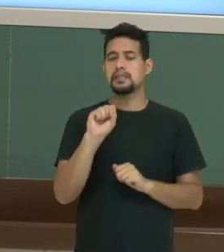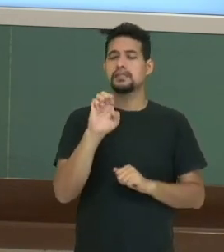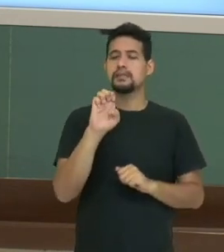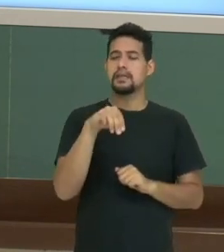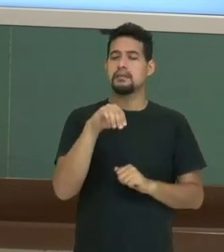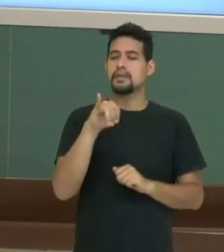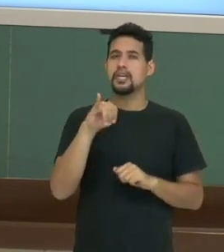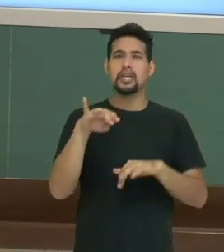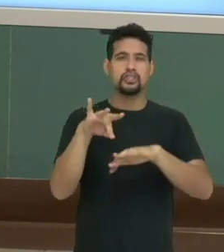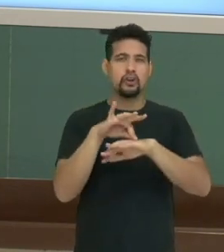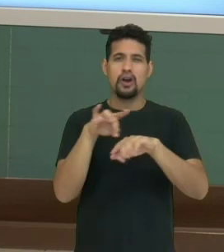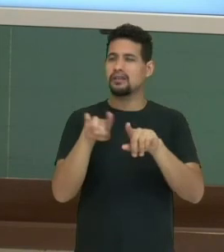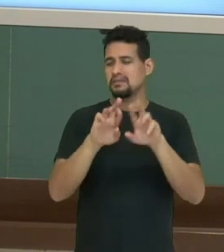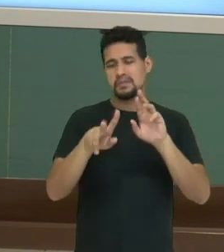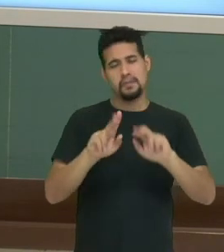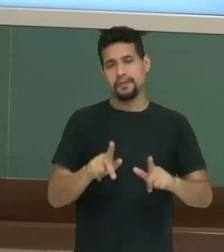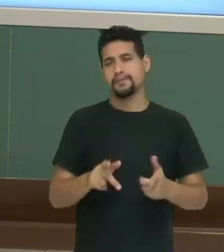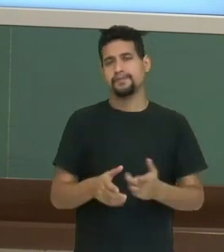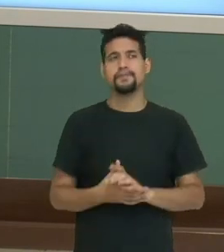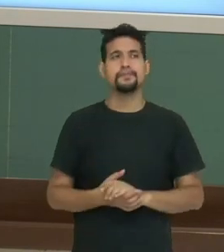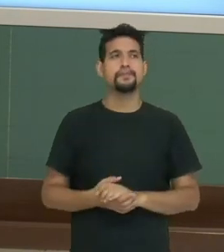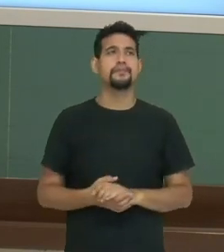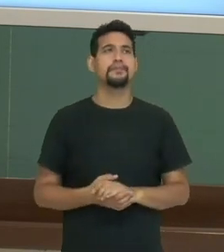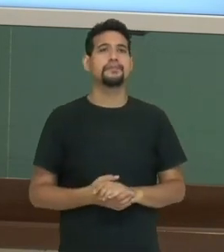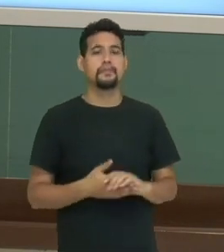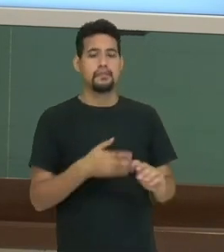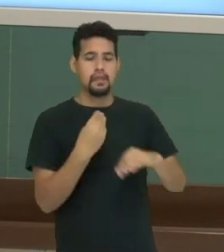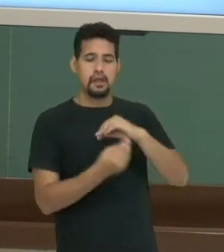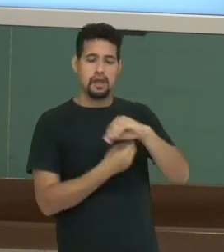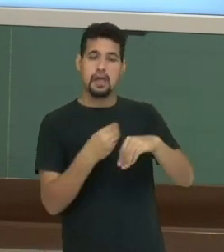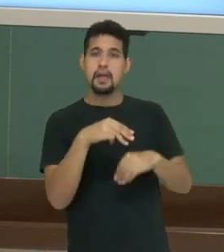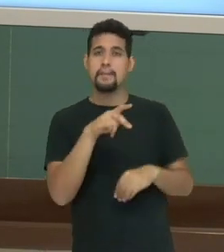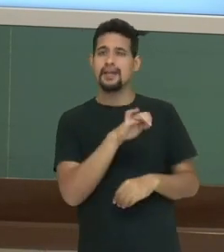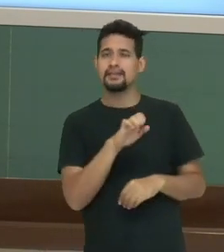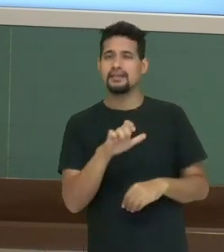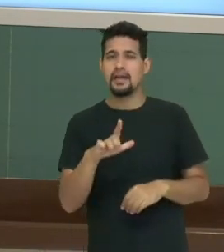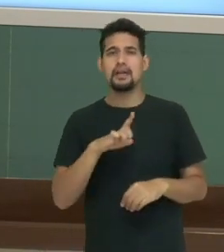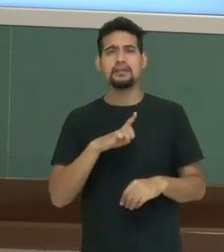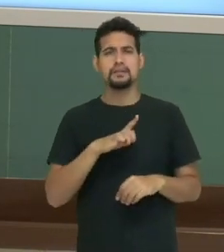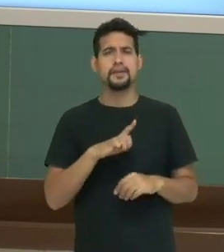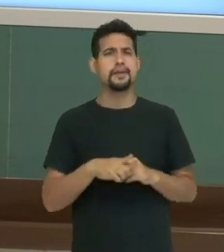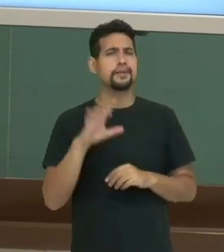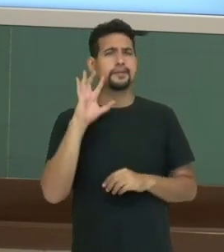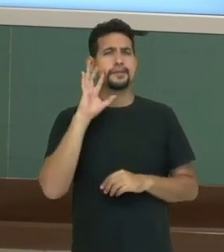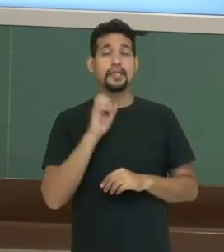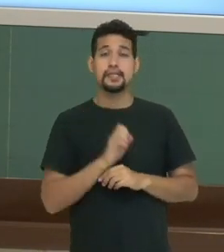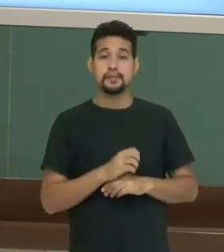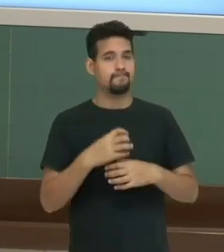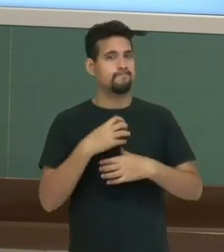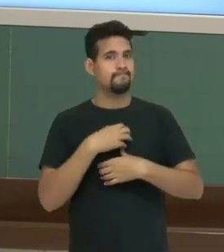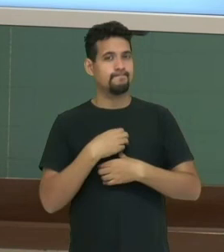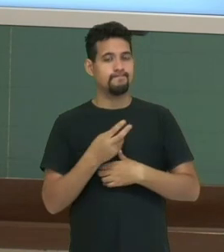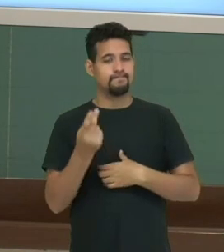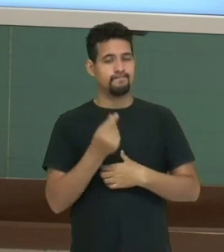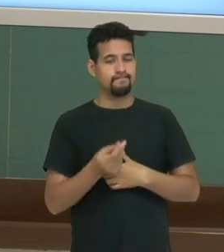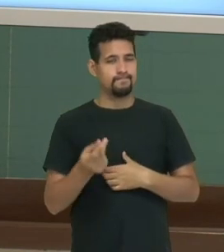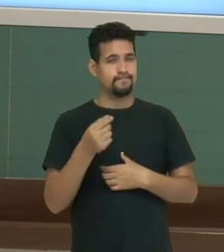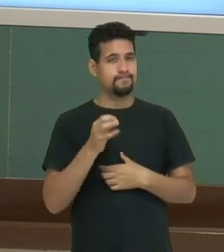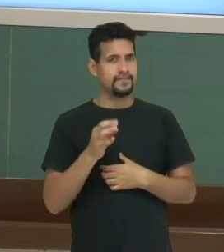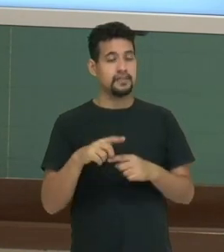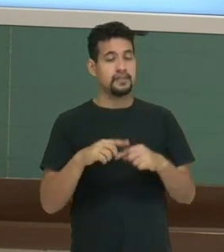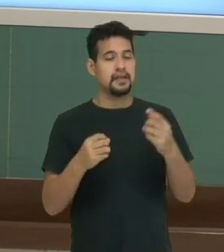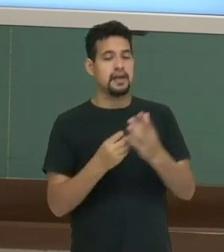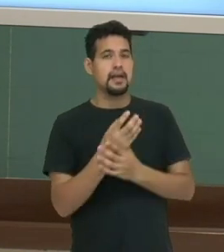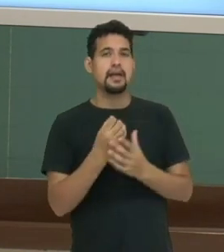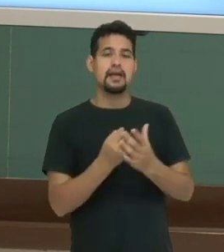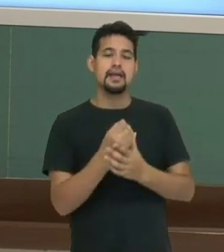produzidas através de galvanização. E a purificação de metais ou refino eletrolítico é uma maneira econômica de você estar